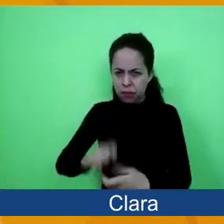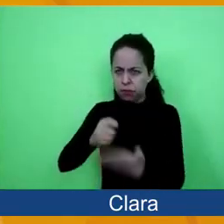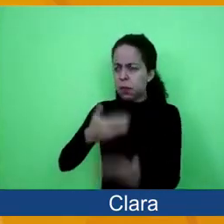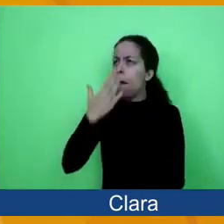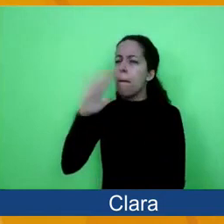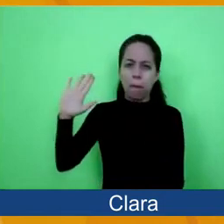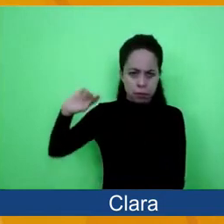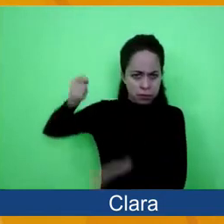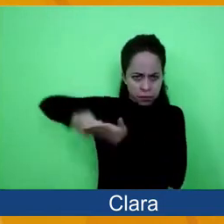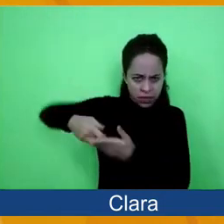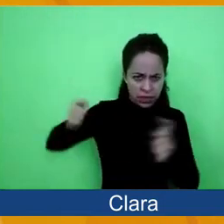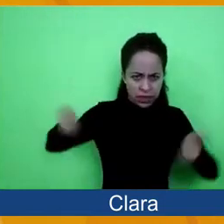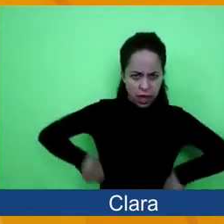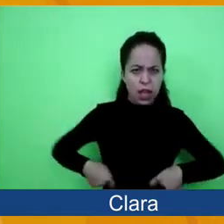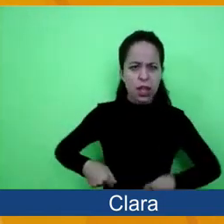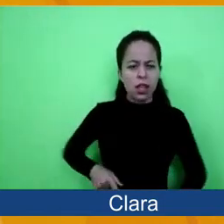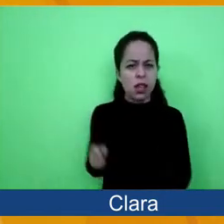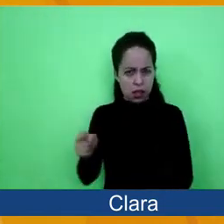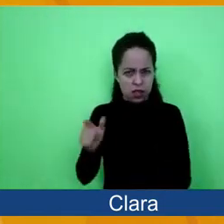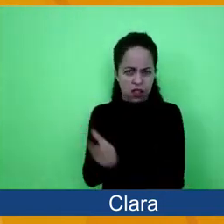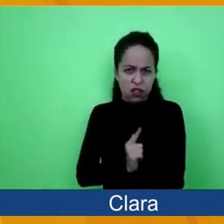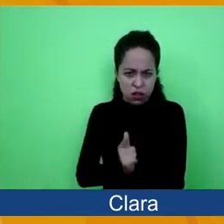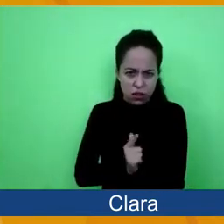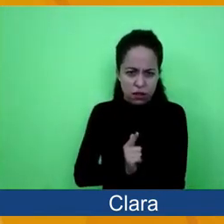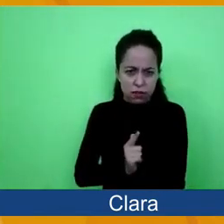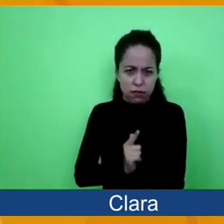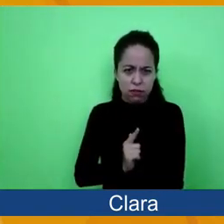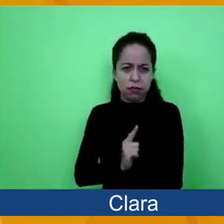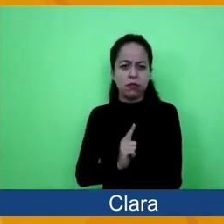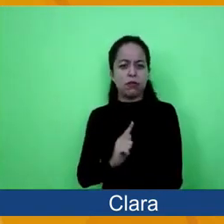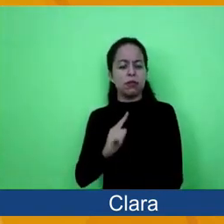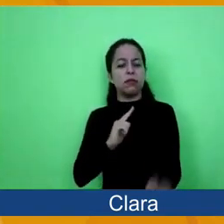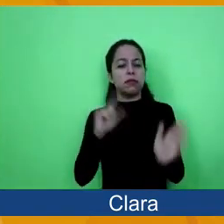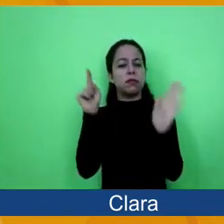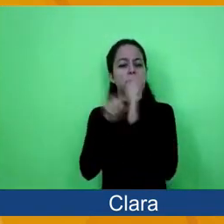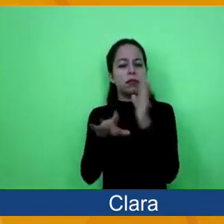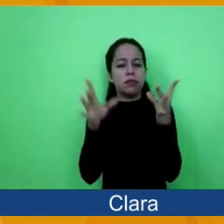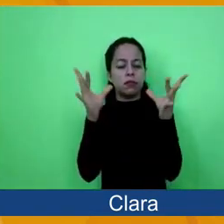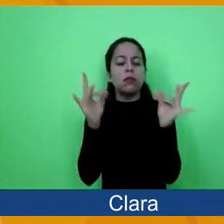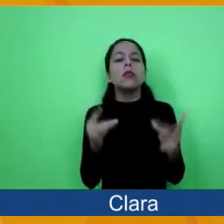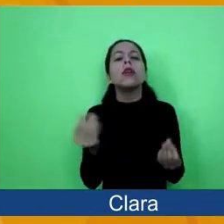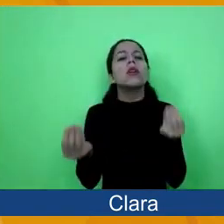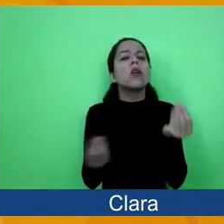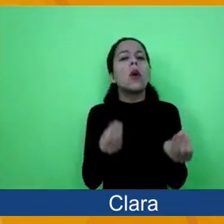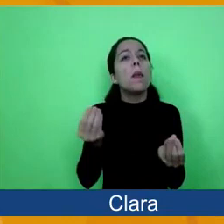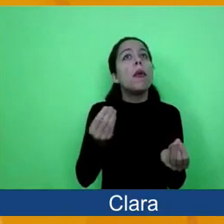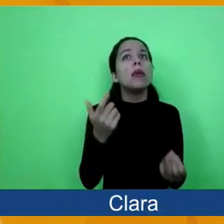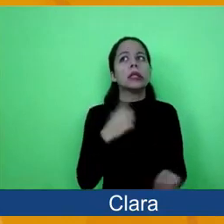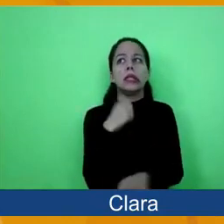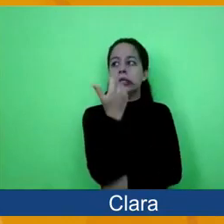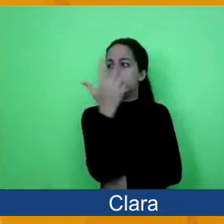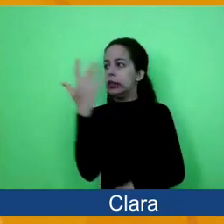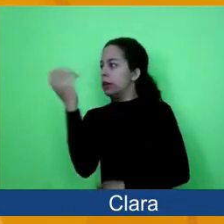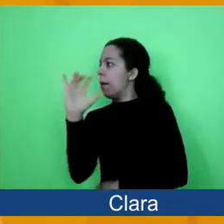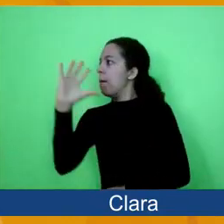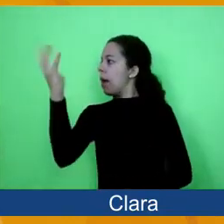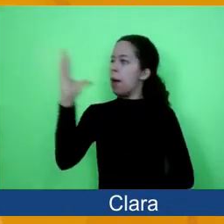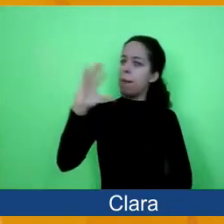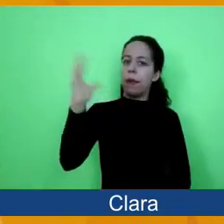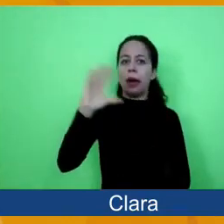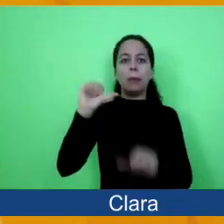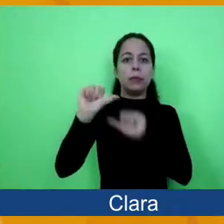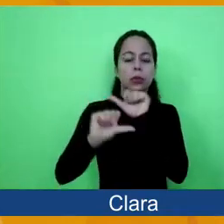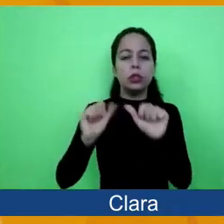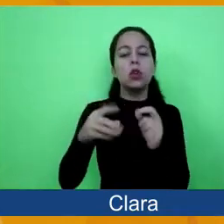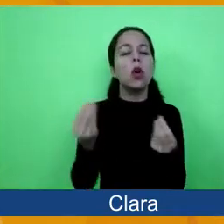pergunta do Matheus especificamente, que possam minimizar os efeitos das mudanças climáticas. A Lara e o Emerson perguntam sobre